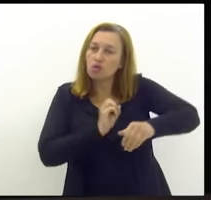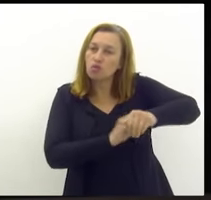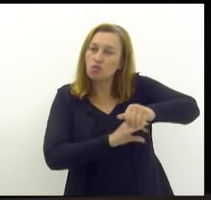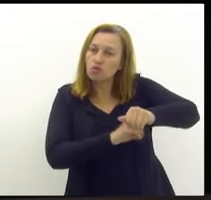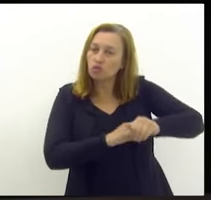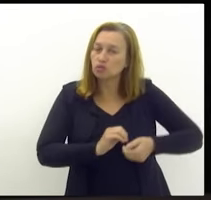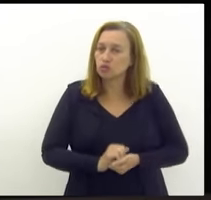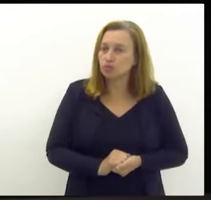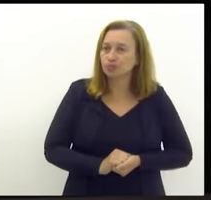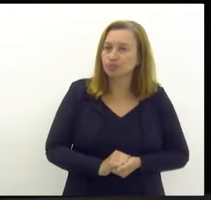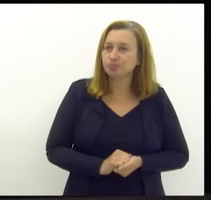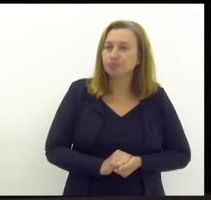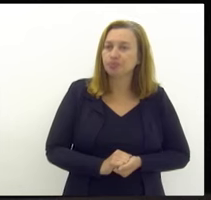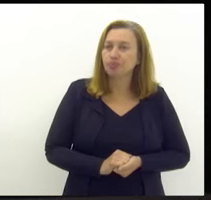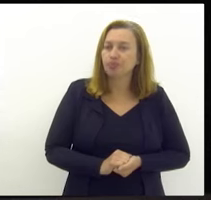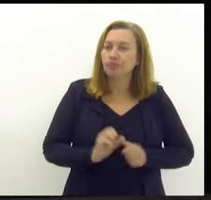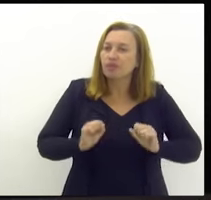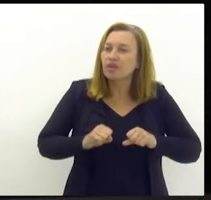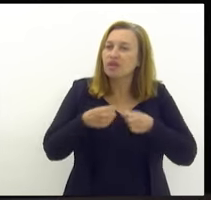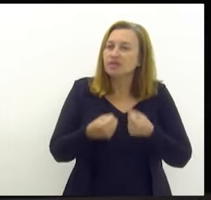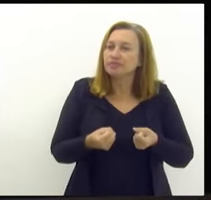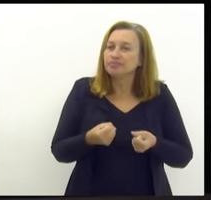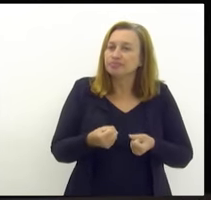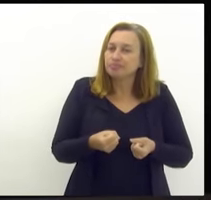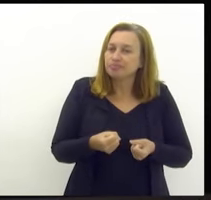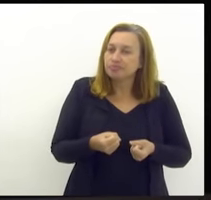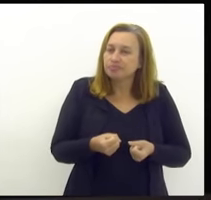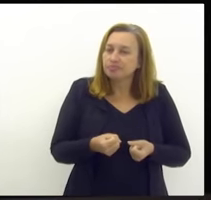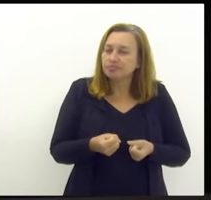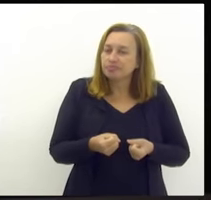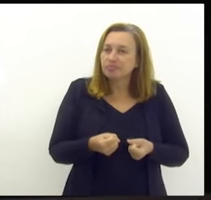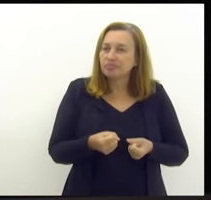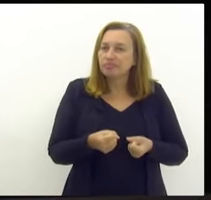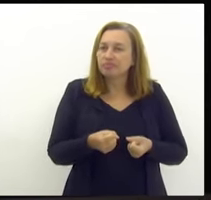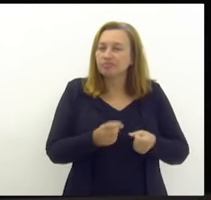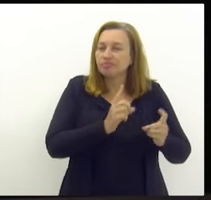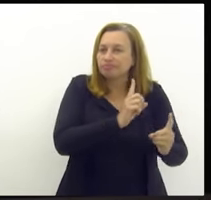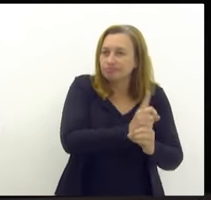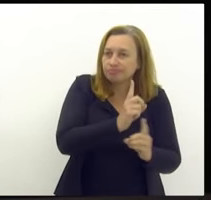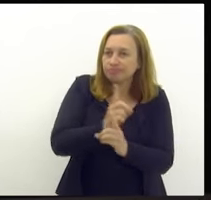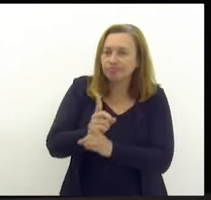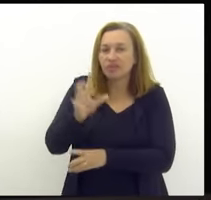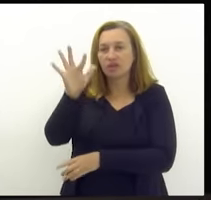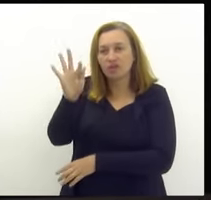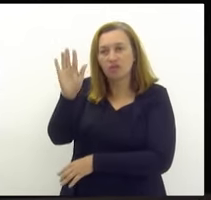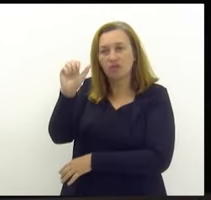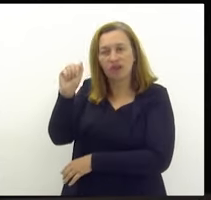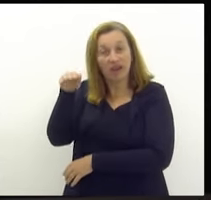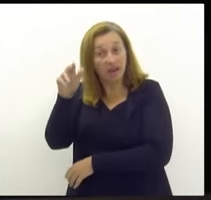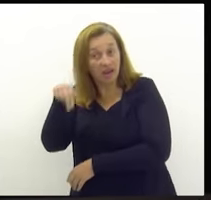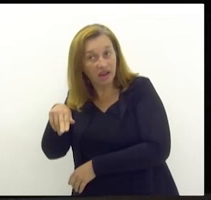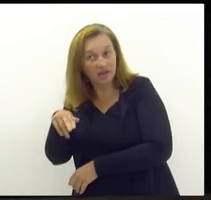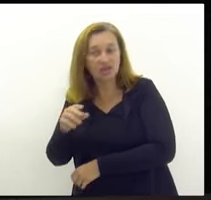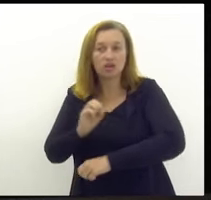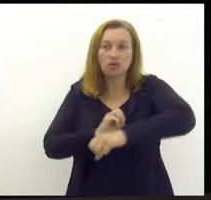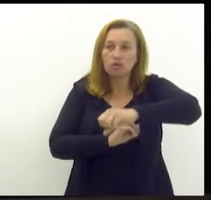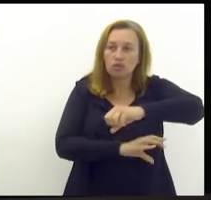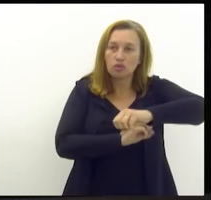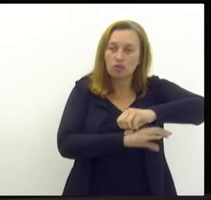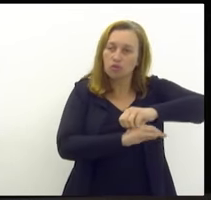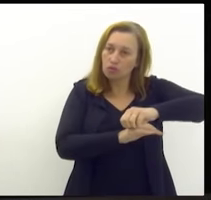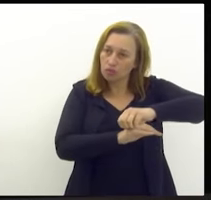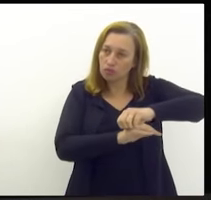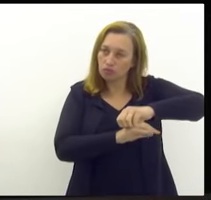a esse essas nuances encontradas no fecan do fundo da Infância e do